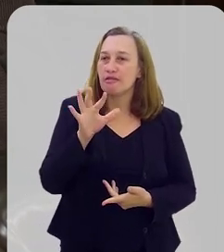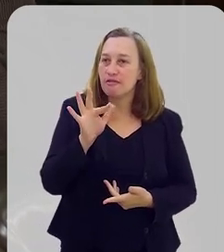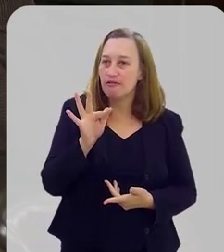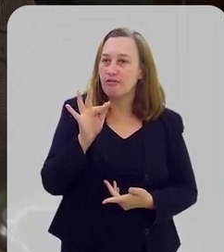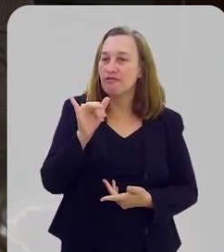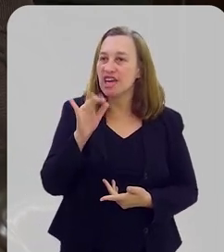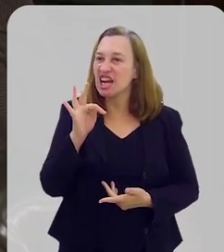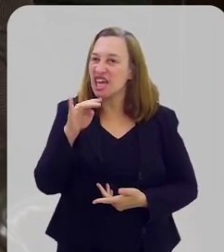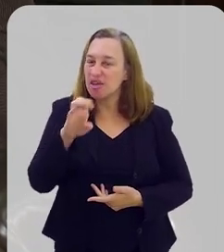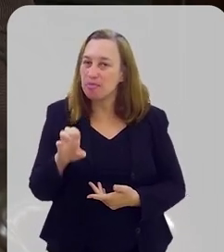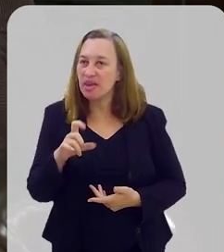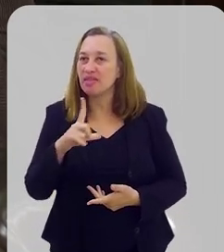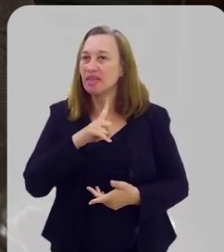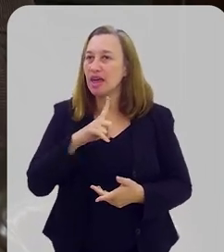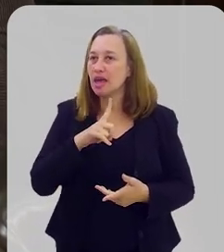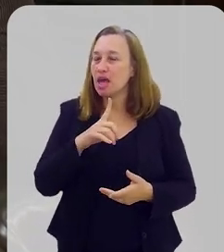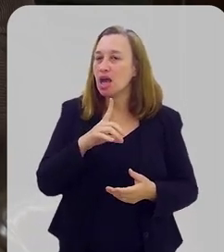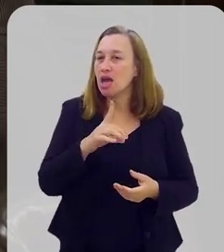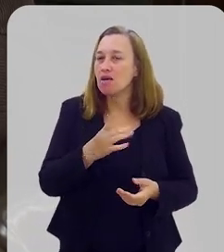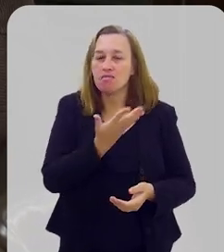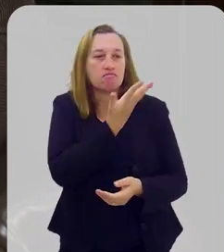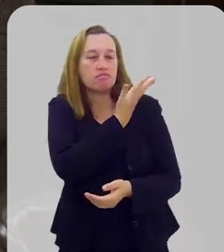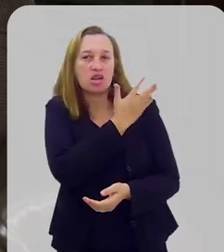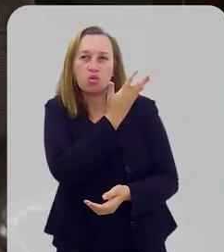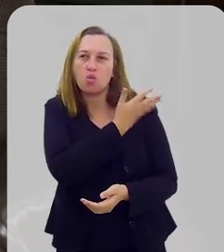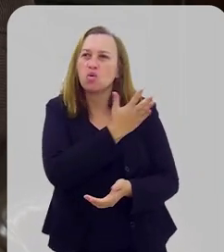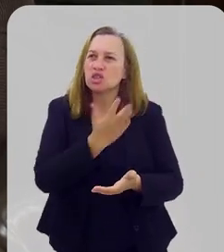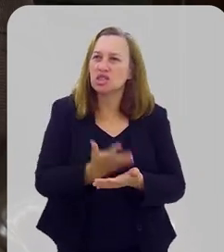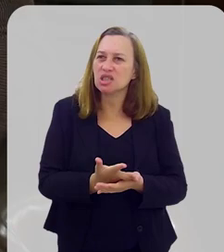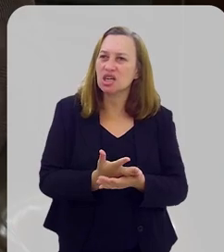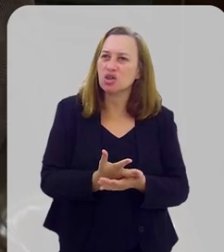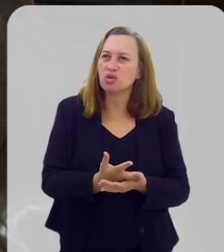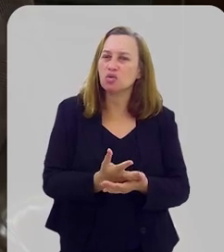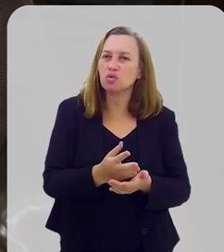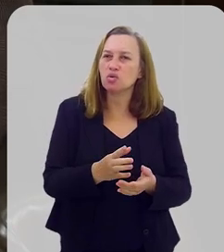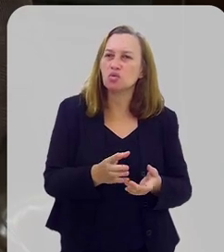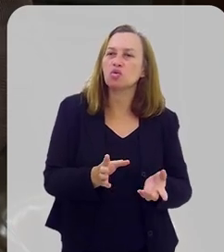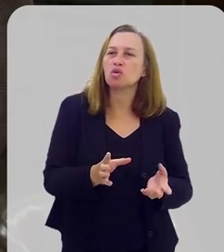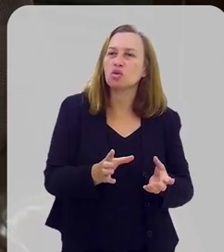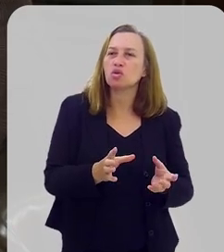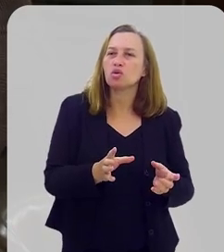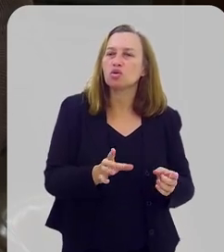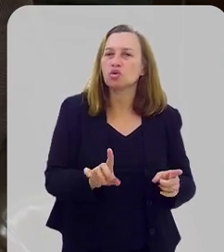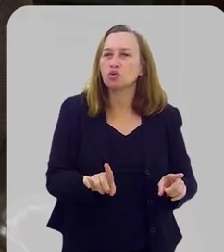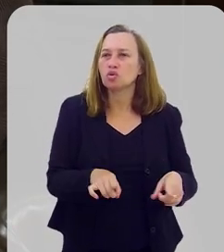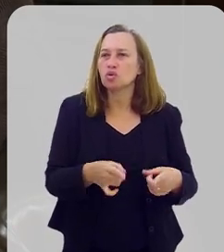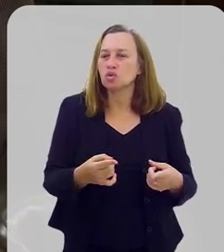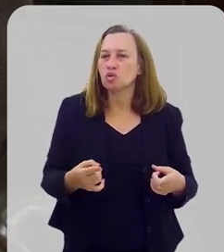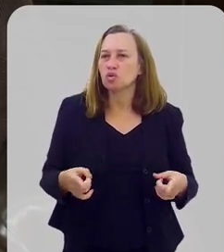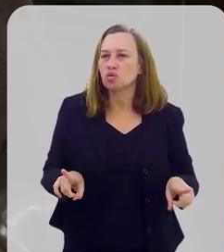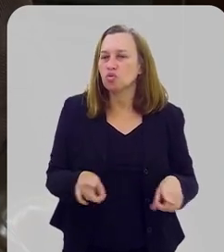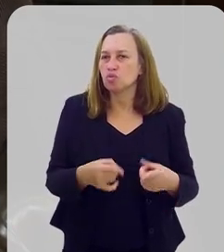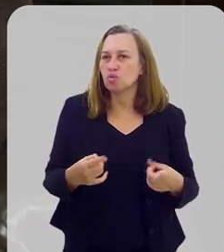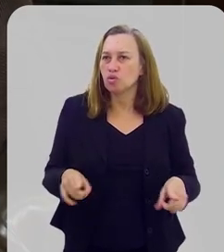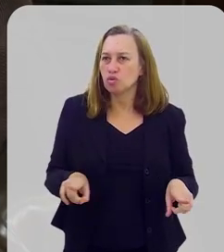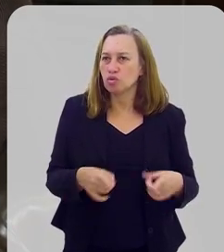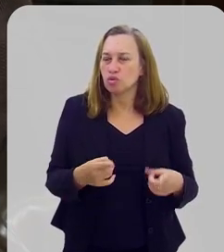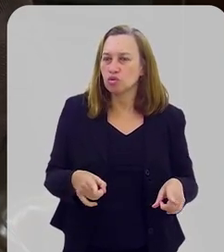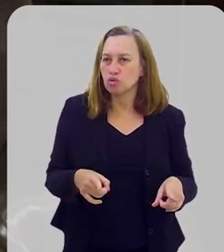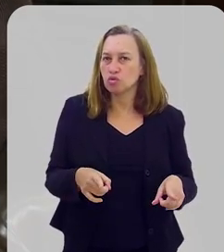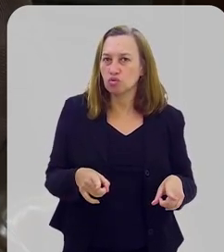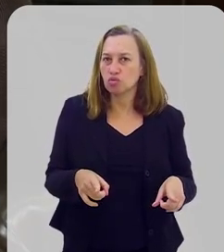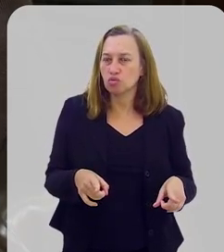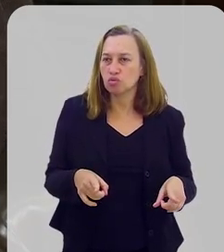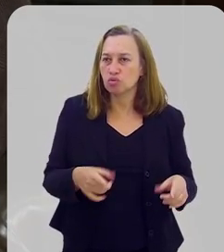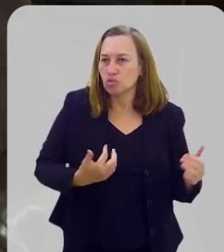preconceito do do músico gospel tocar no secular ou issoa parada aí já morreu tá tudo bem todo mundo integrado